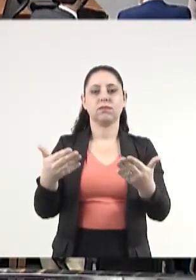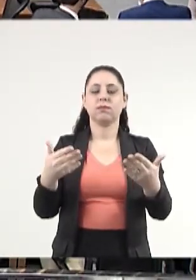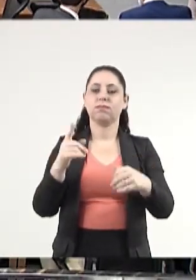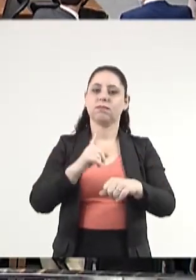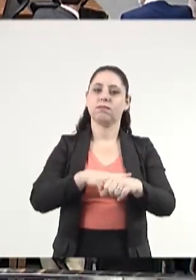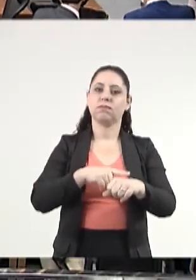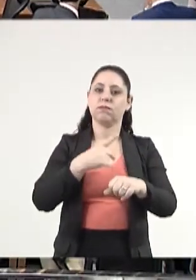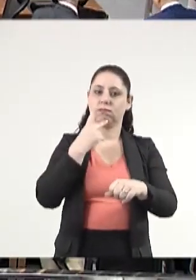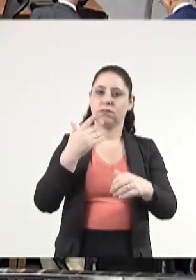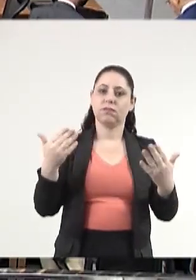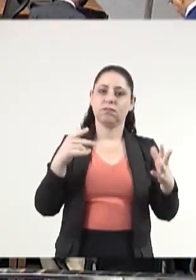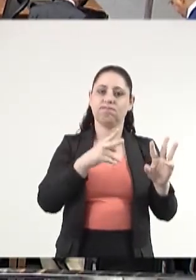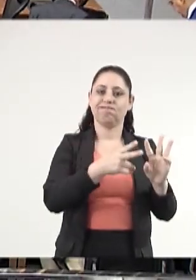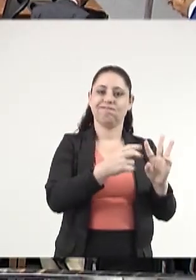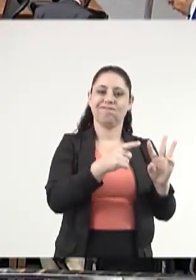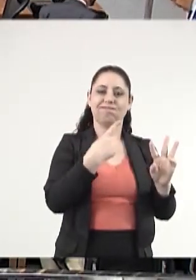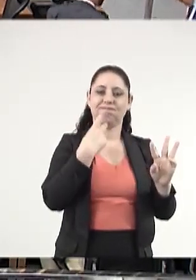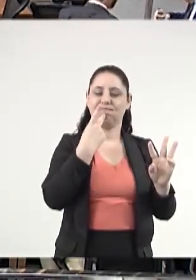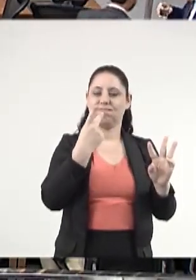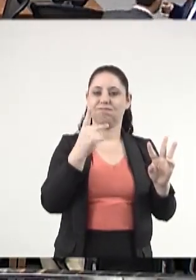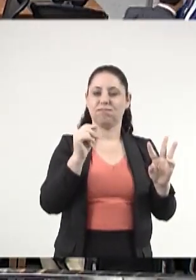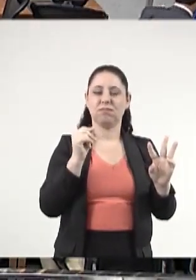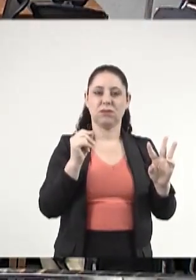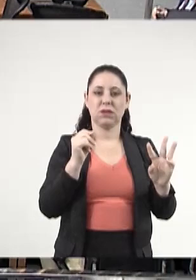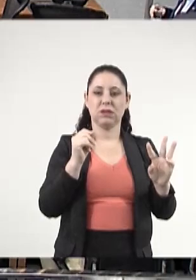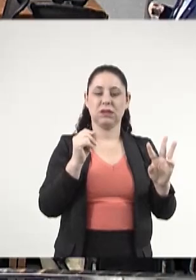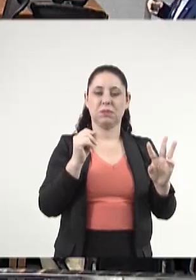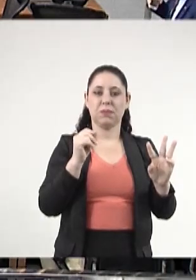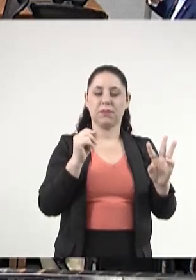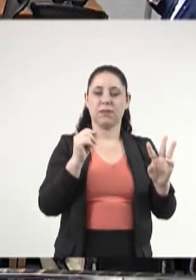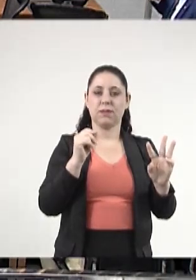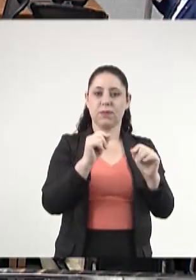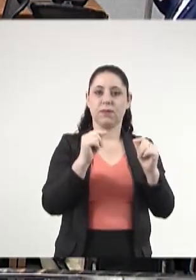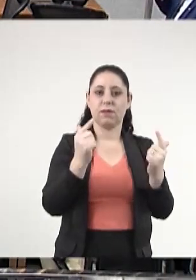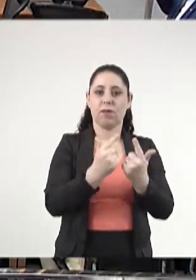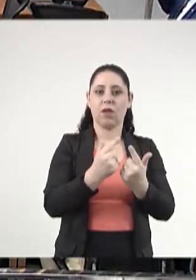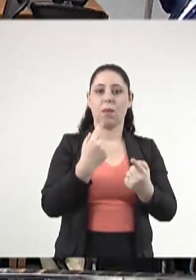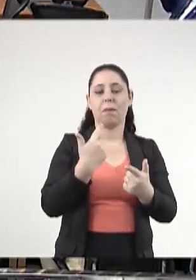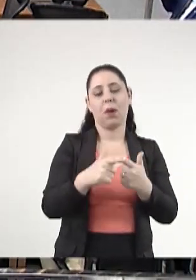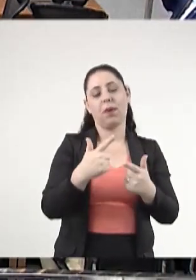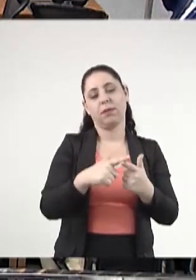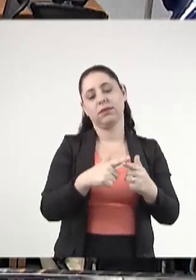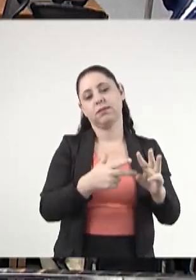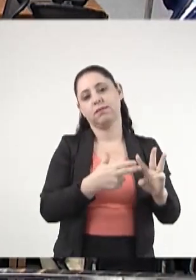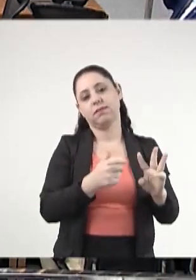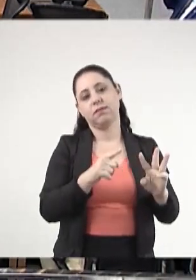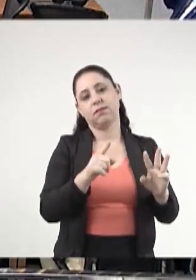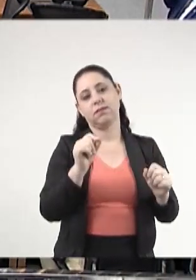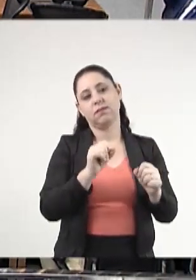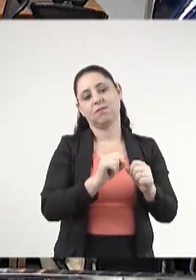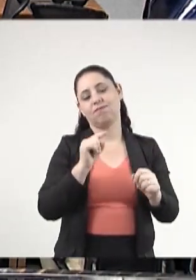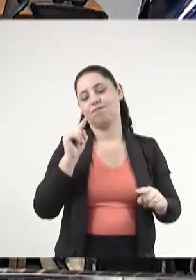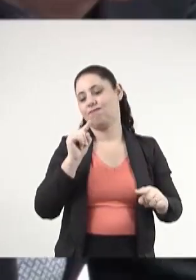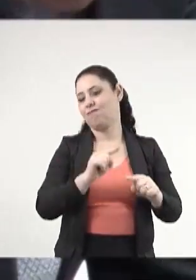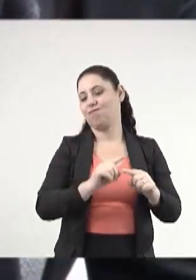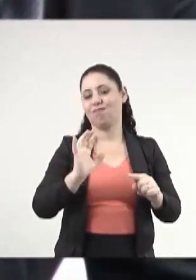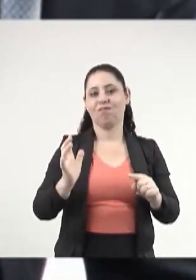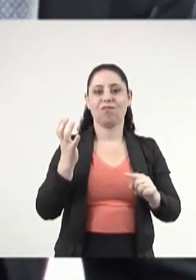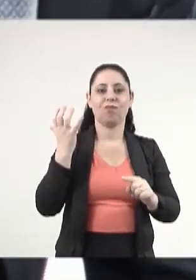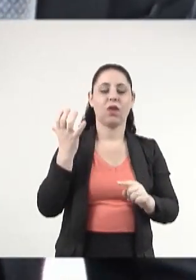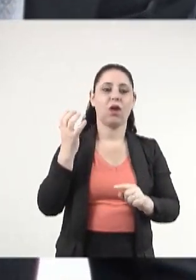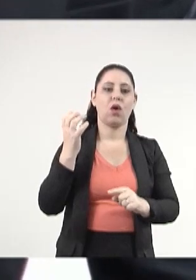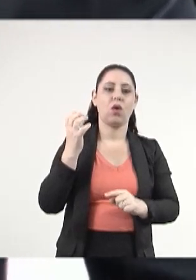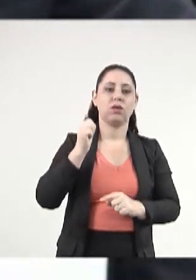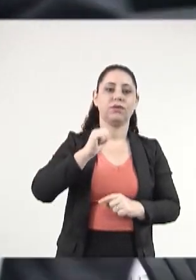momento que a gente falou tanto aqui nesta casa, da questão indígena, desse fato lamentável que ocorreu em